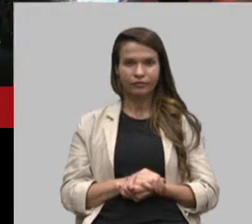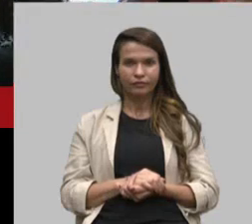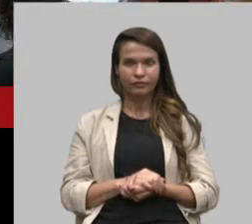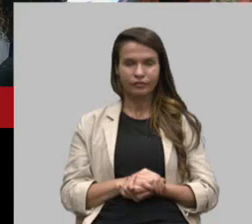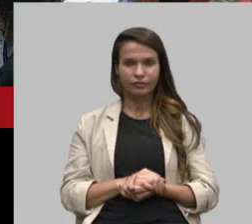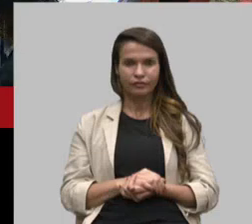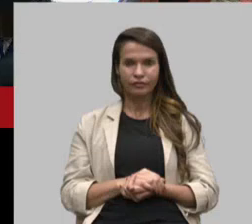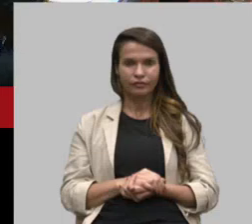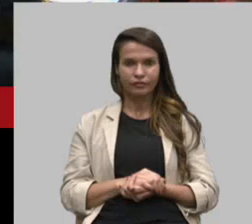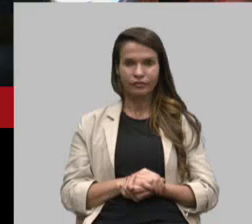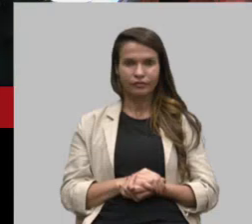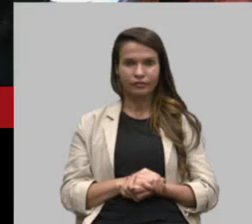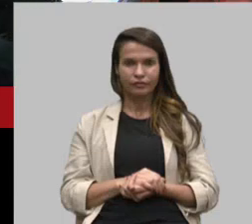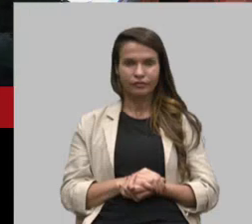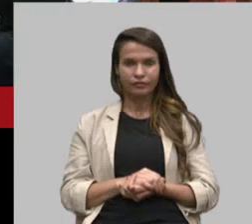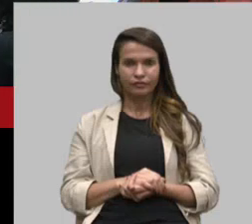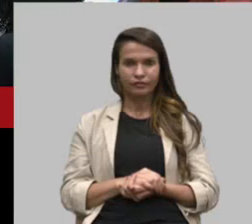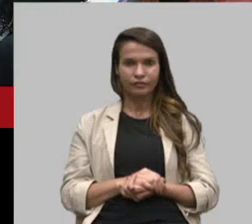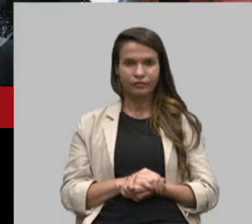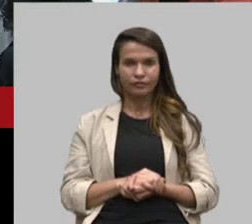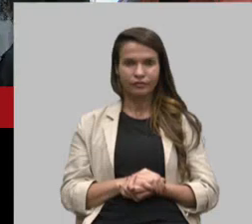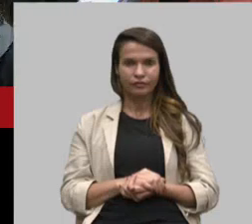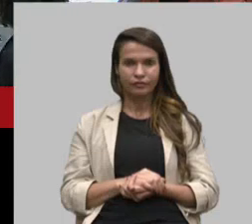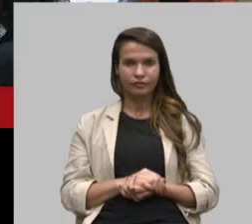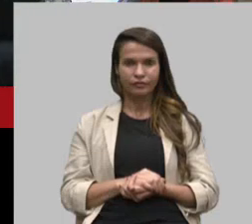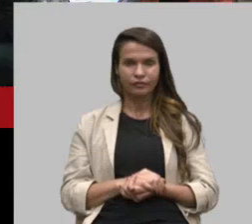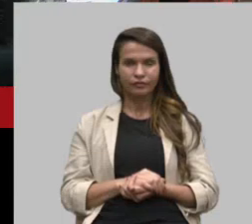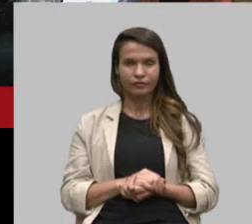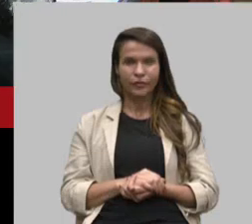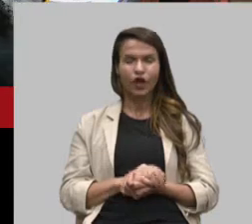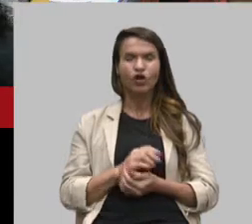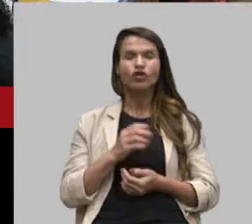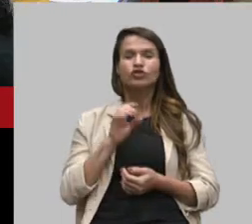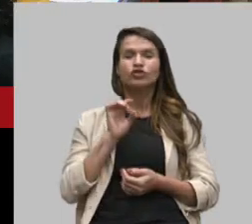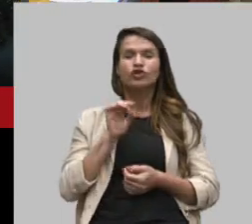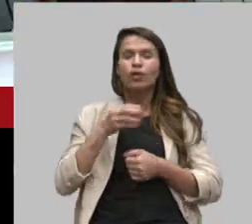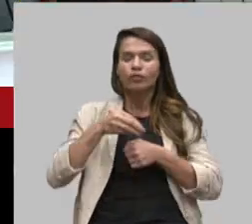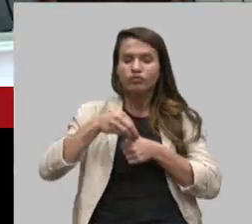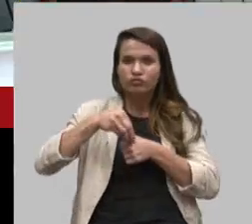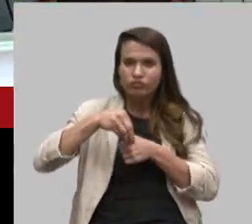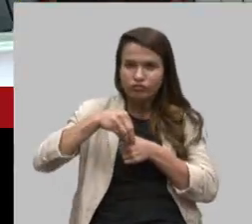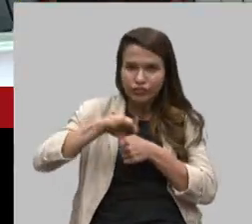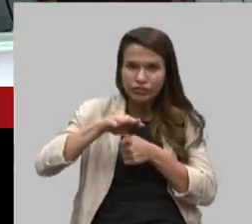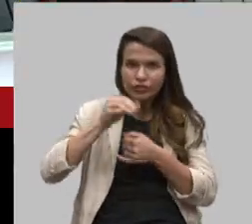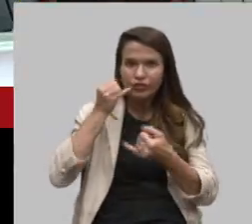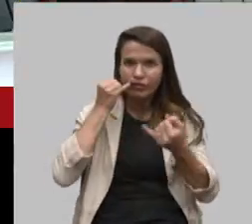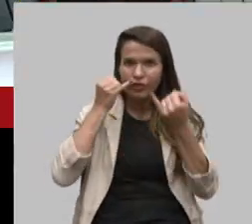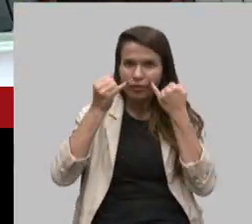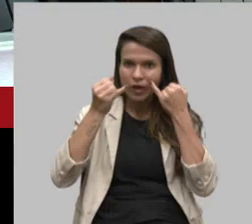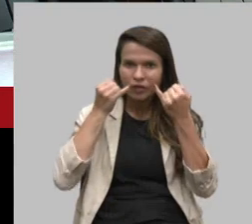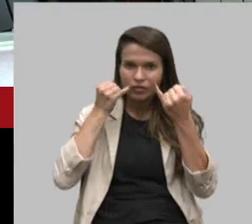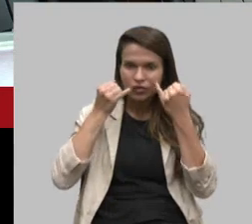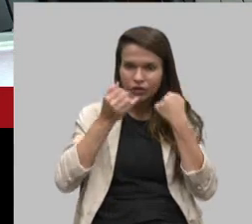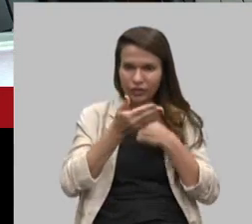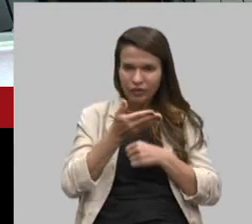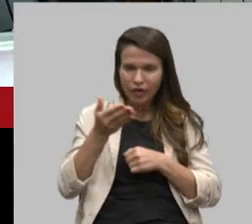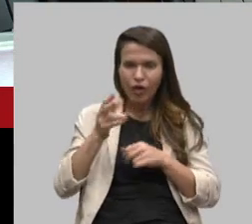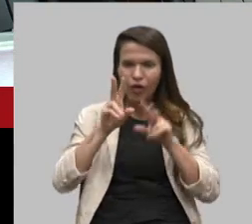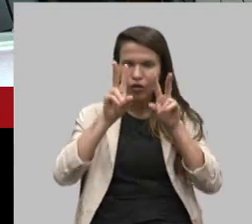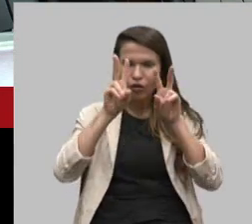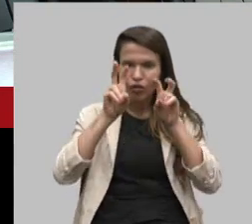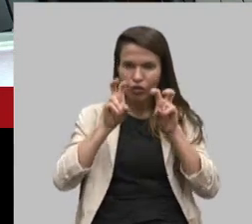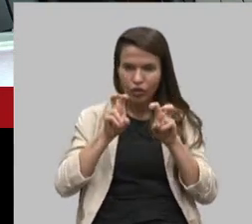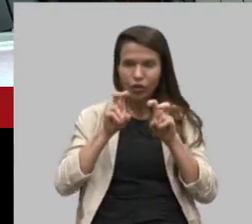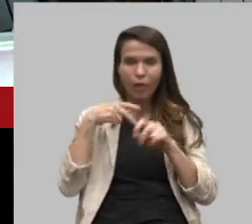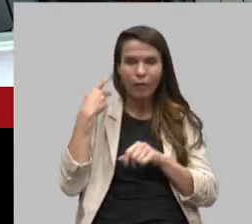Olá tudo bem então só passando as informações para vocês né o tema do Parlamento jovem que será